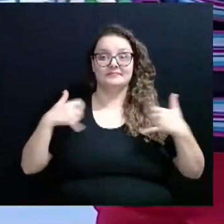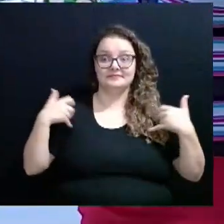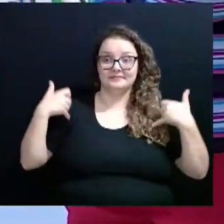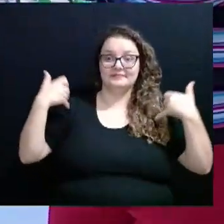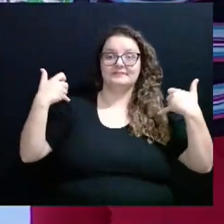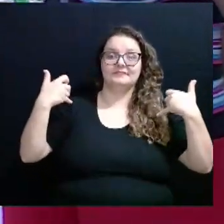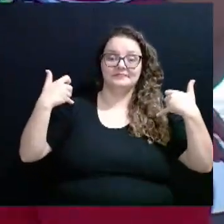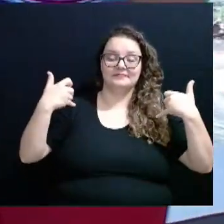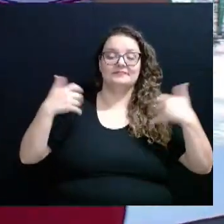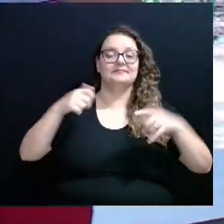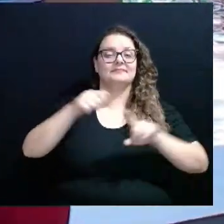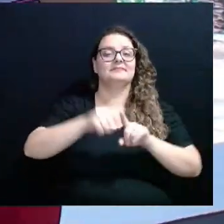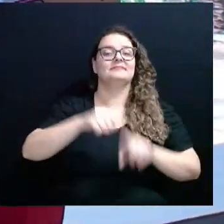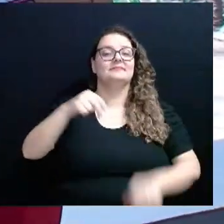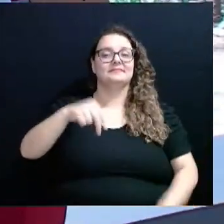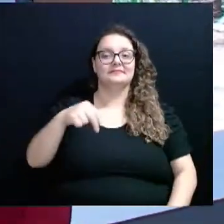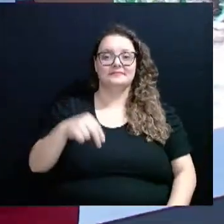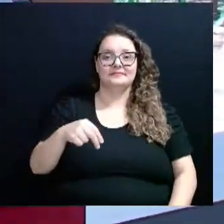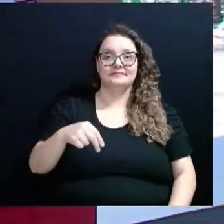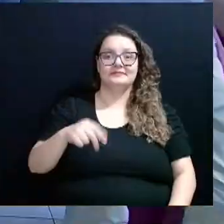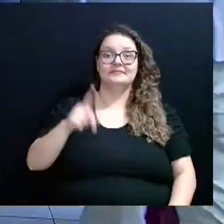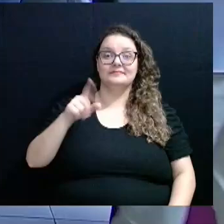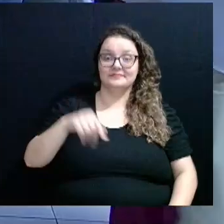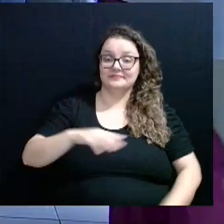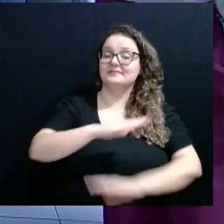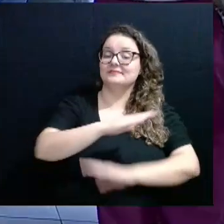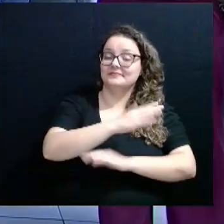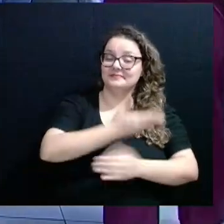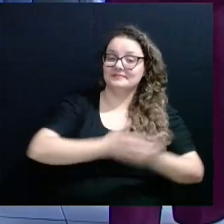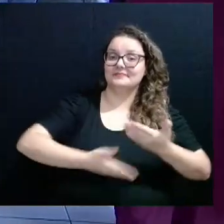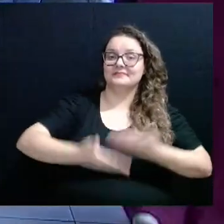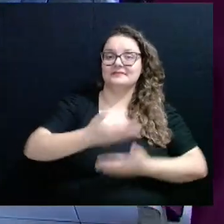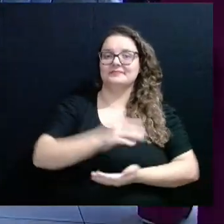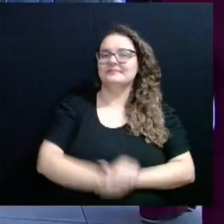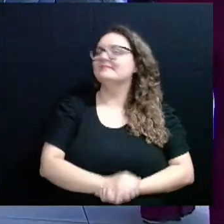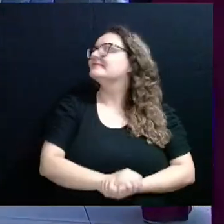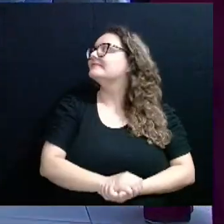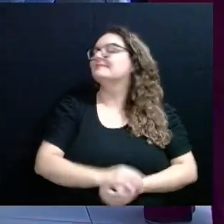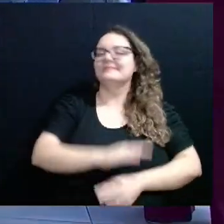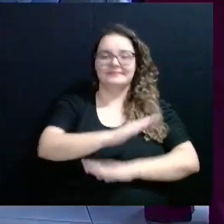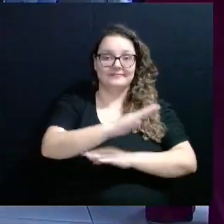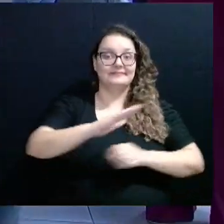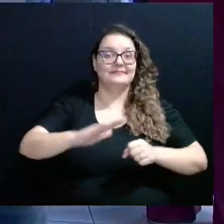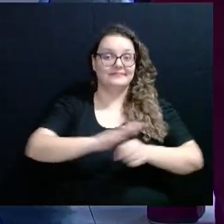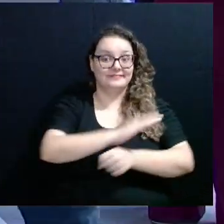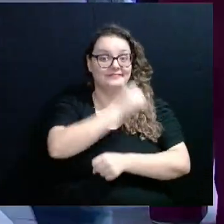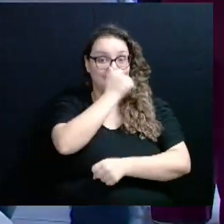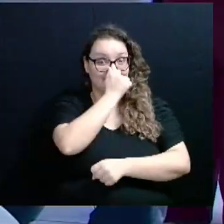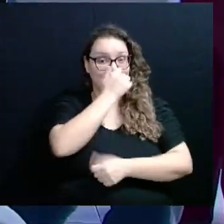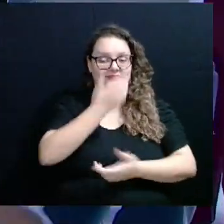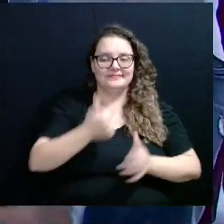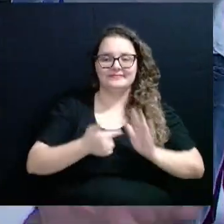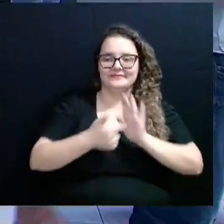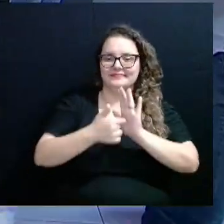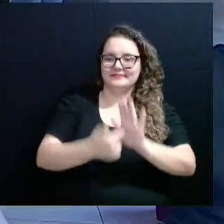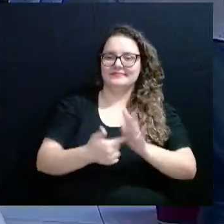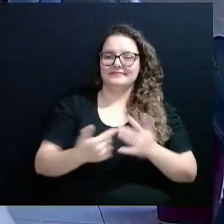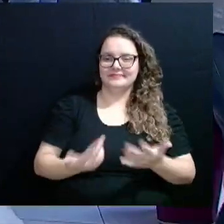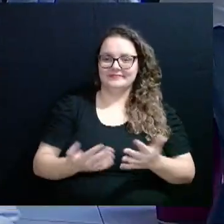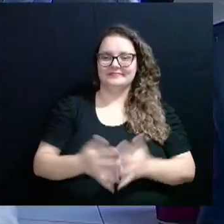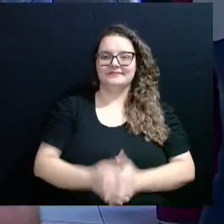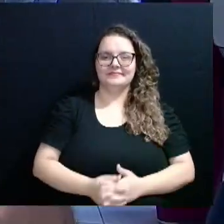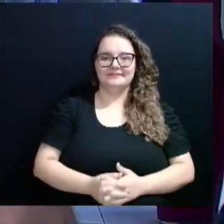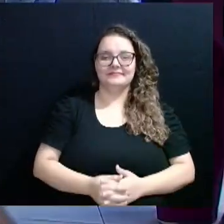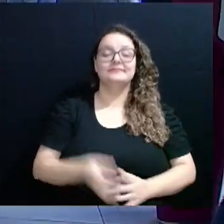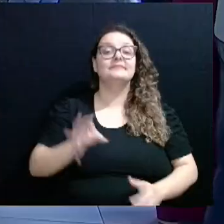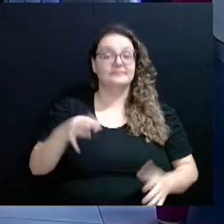de novembro. É o Câmara Integrada. Casa cheia, né, nesse Câmara Integrada, isso mostra, assim, o acerto da iniciativa,